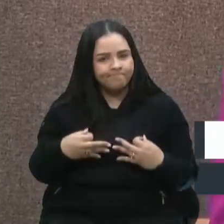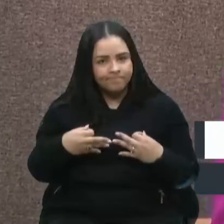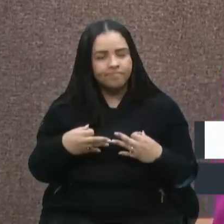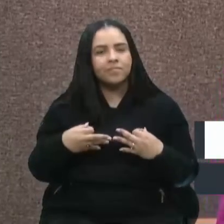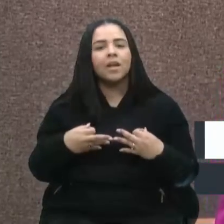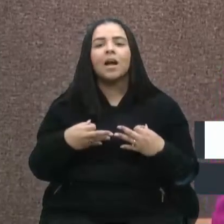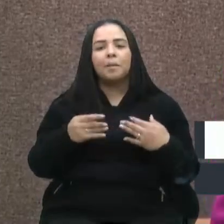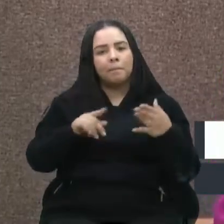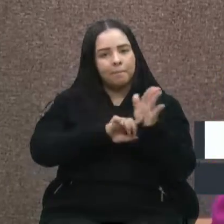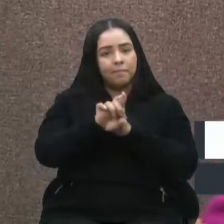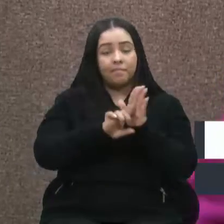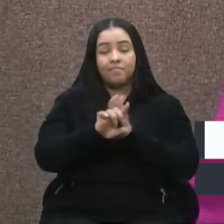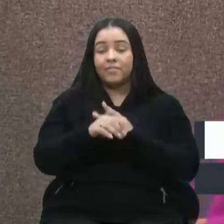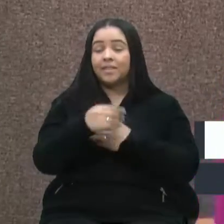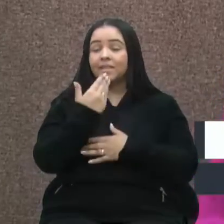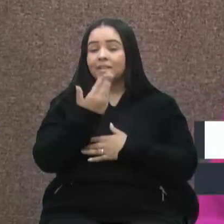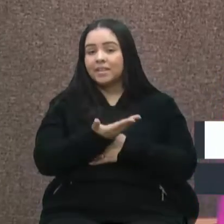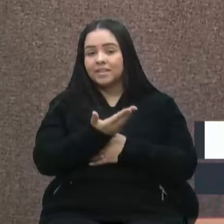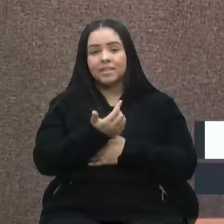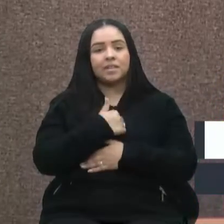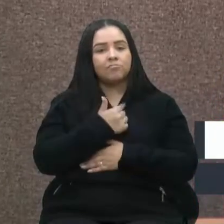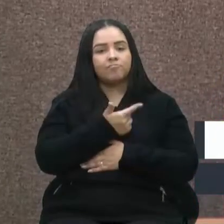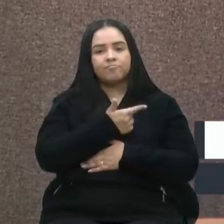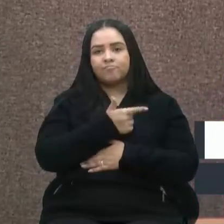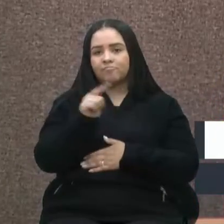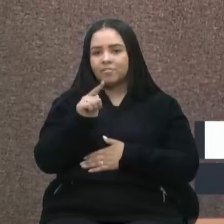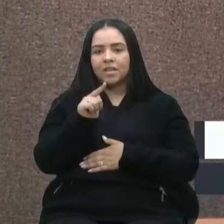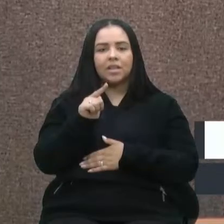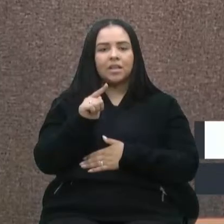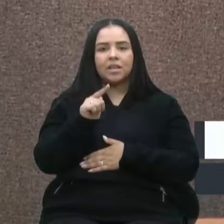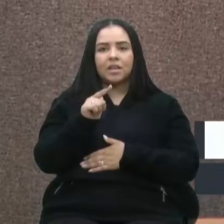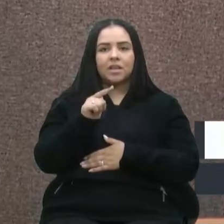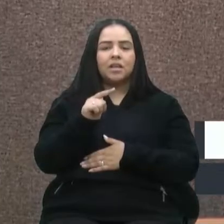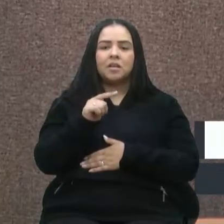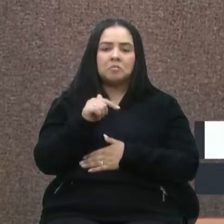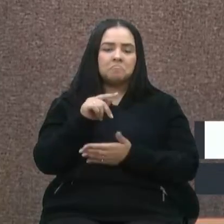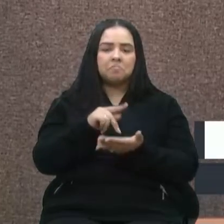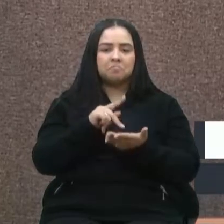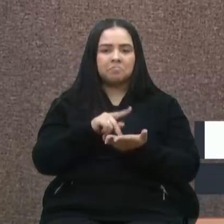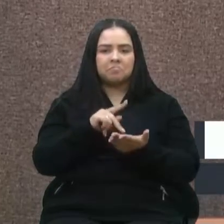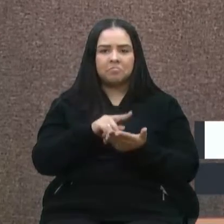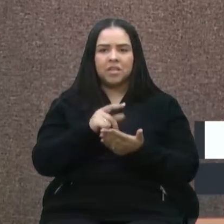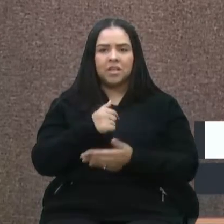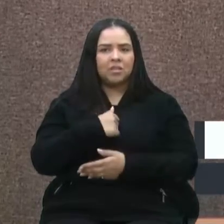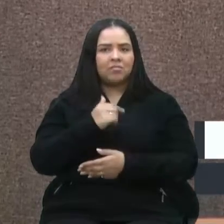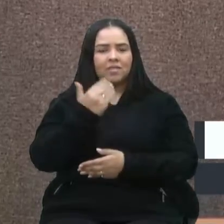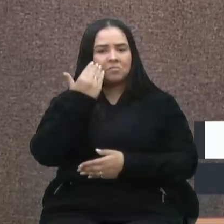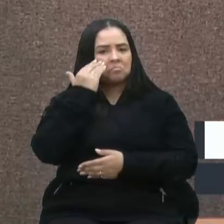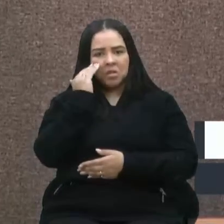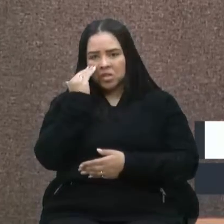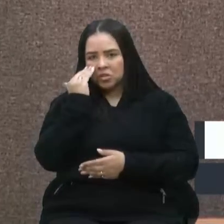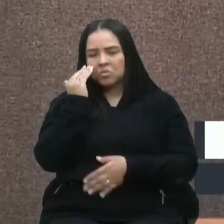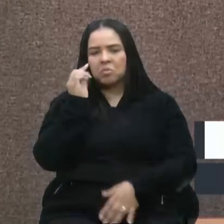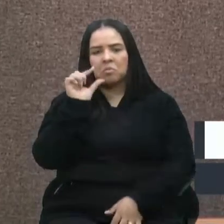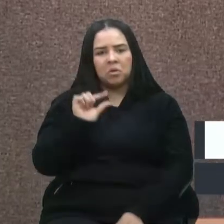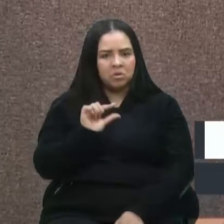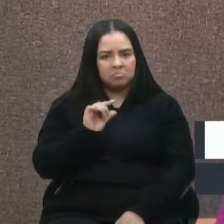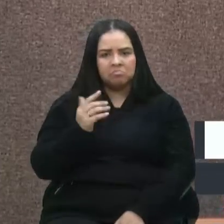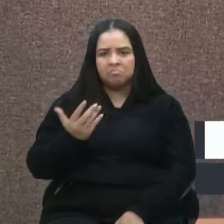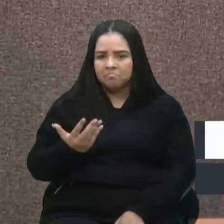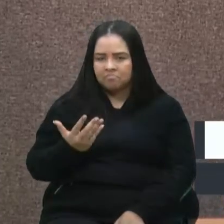neste caso e eu não tenho argumentos suficiente eu realmente não compreendo o suficiente para